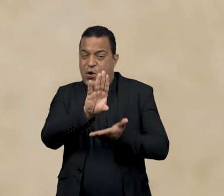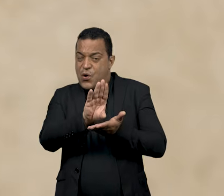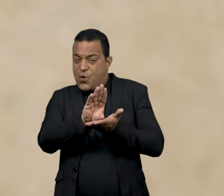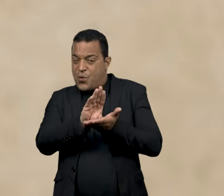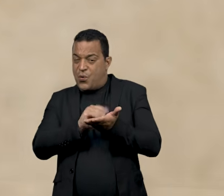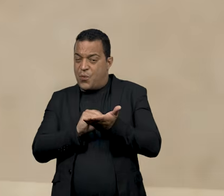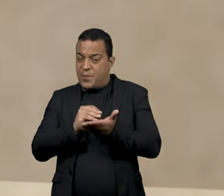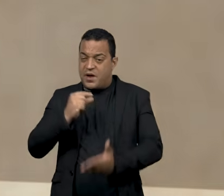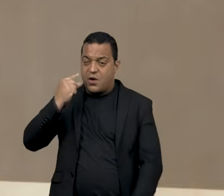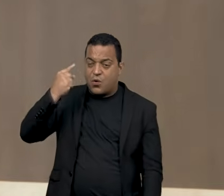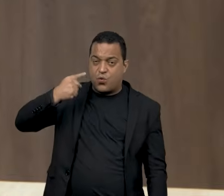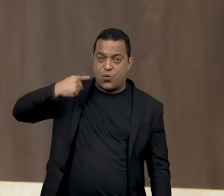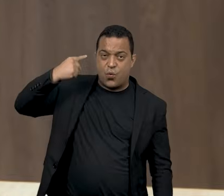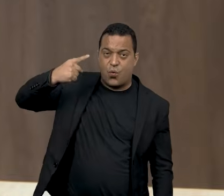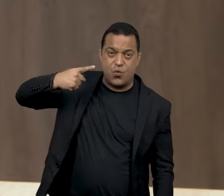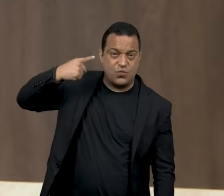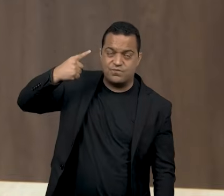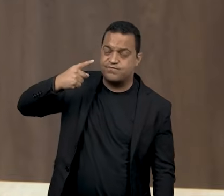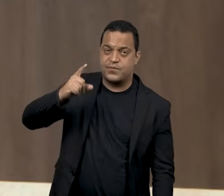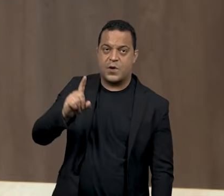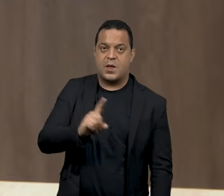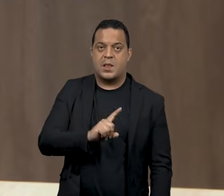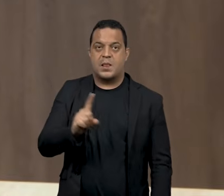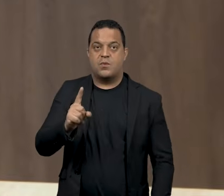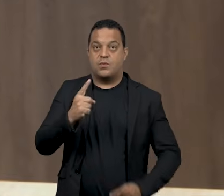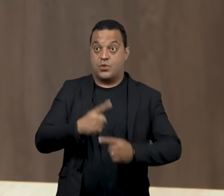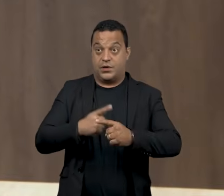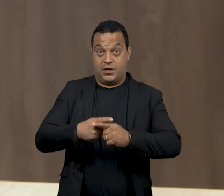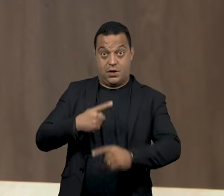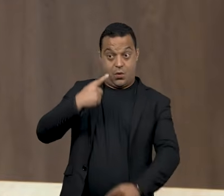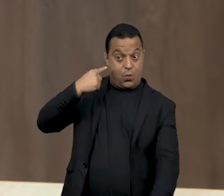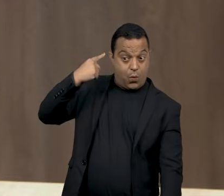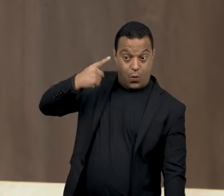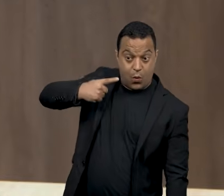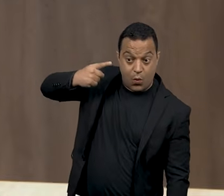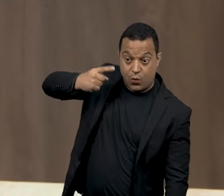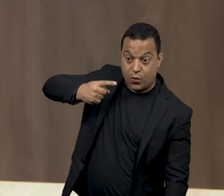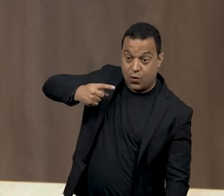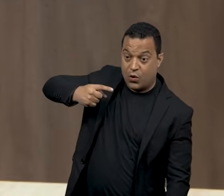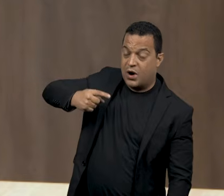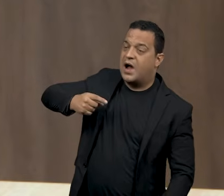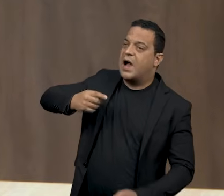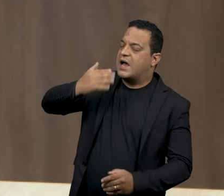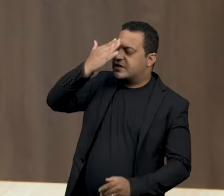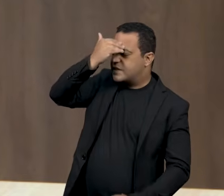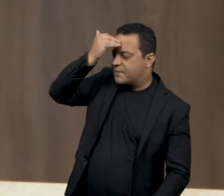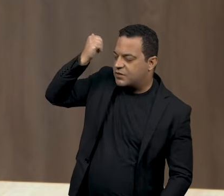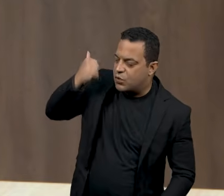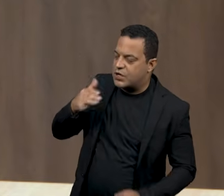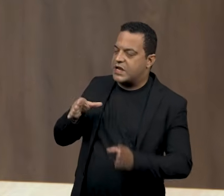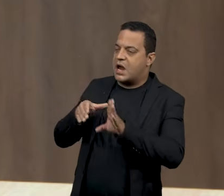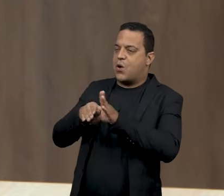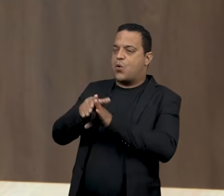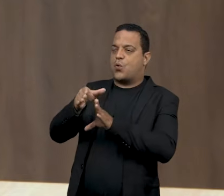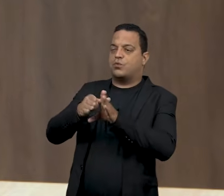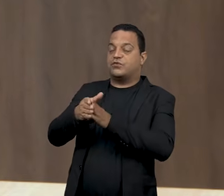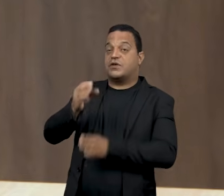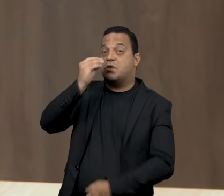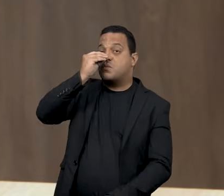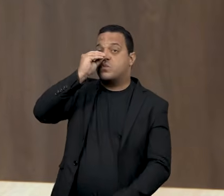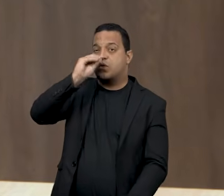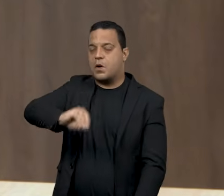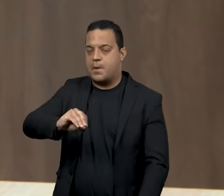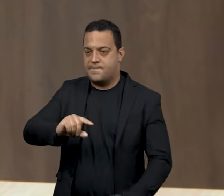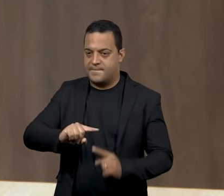Não seja você como este Provérbios está comparando. Os loucos que desprezam a sabedoria,